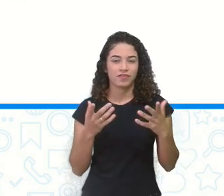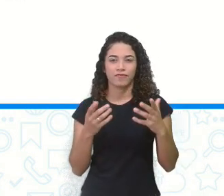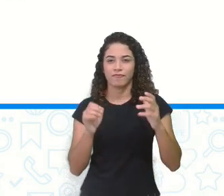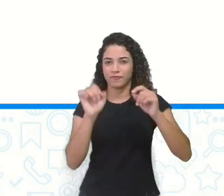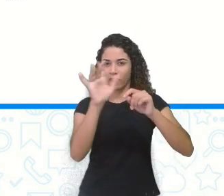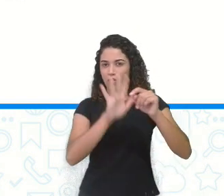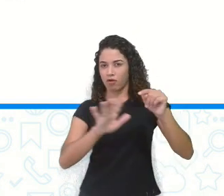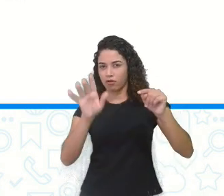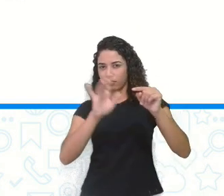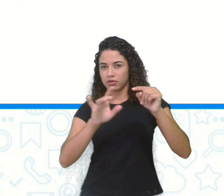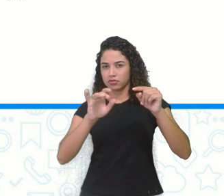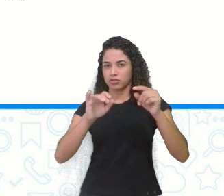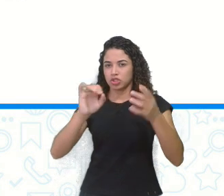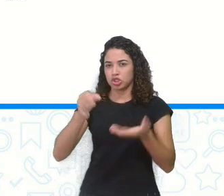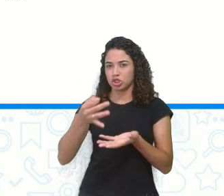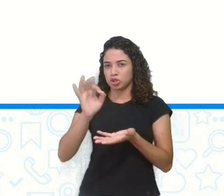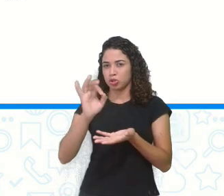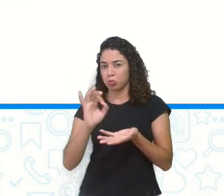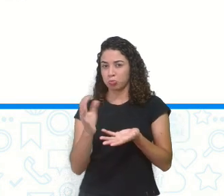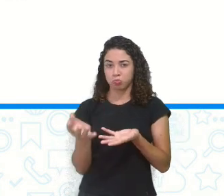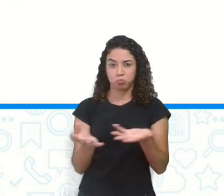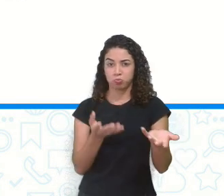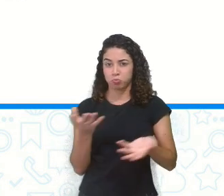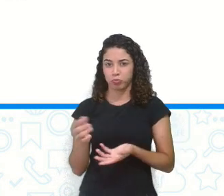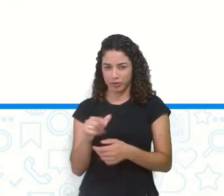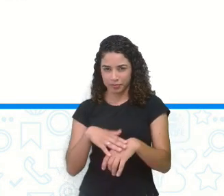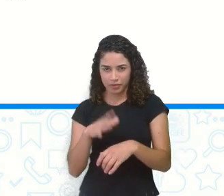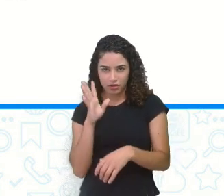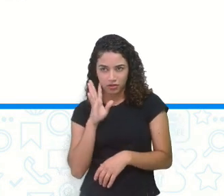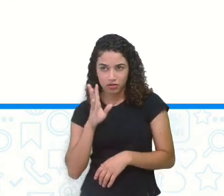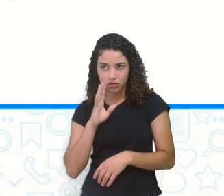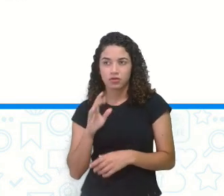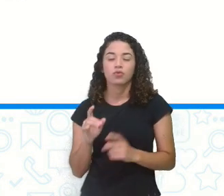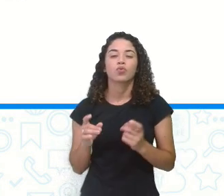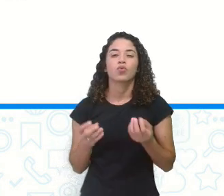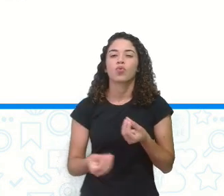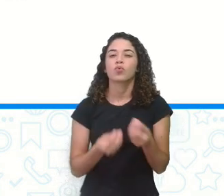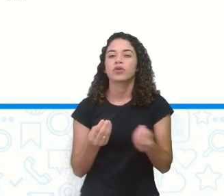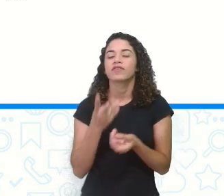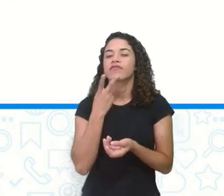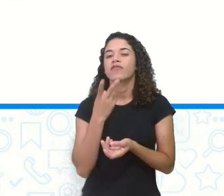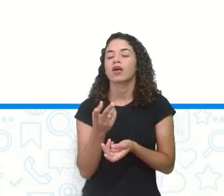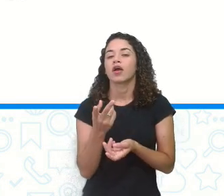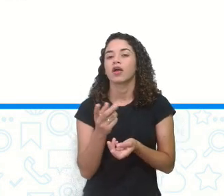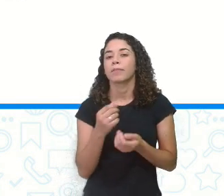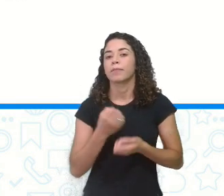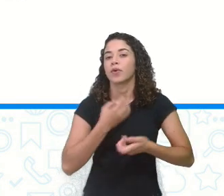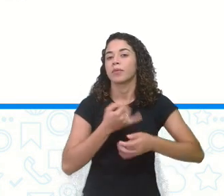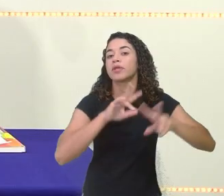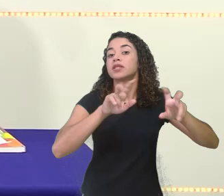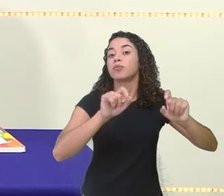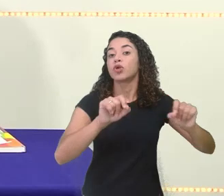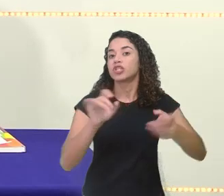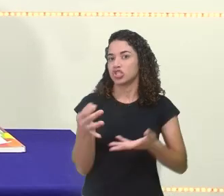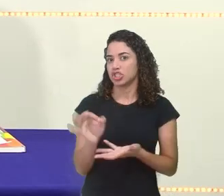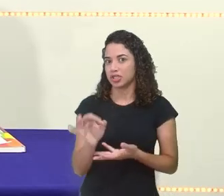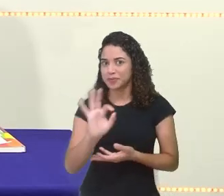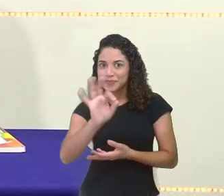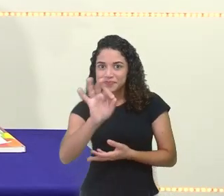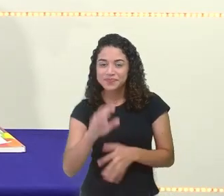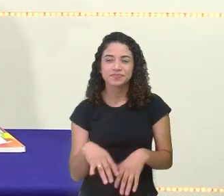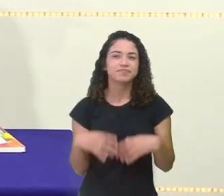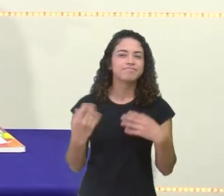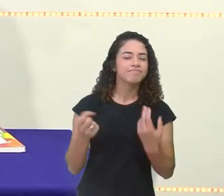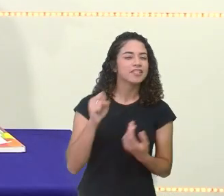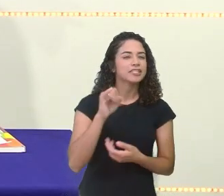xícara? E aí? O que fala o poema que a gente acabou de ler? Fala de uma xícara. Se